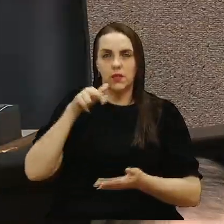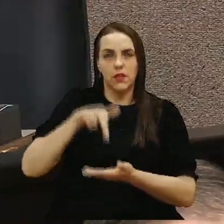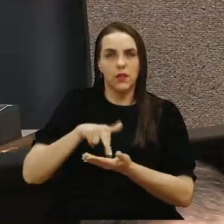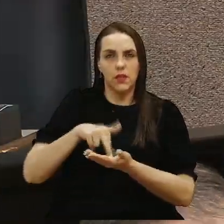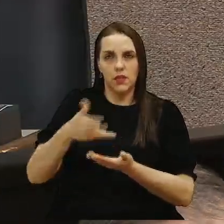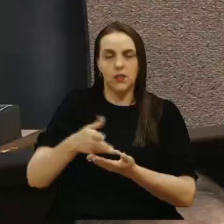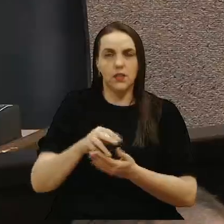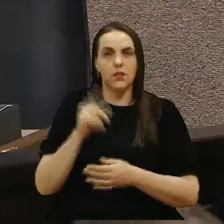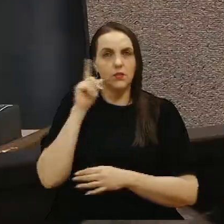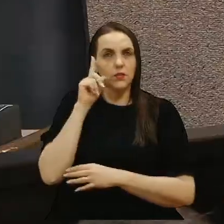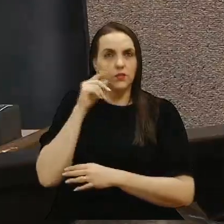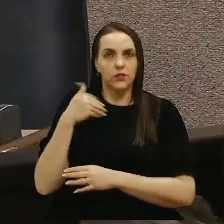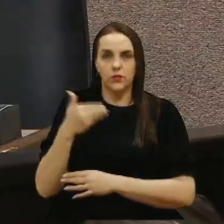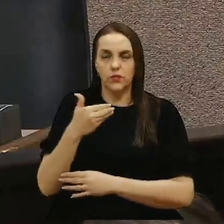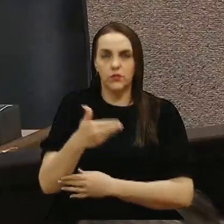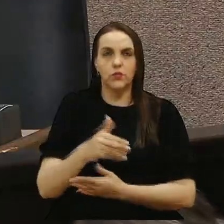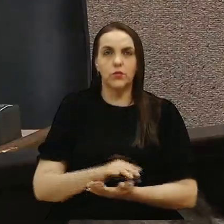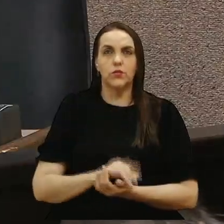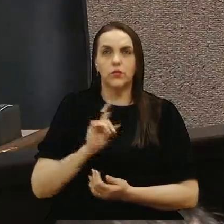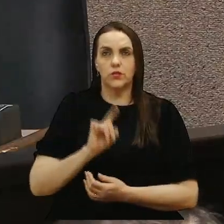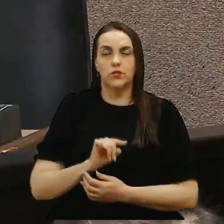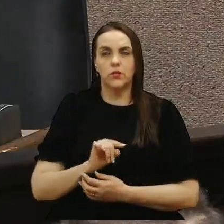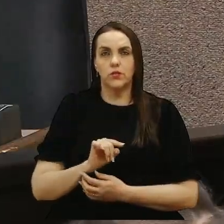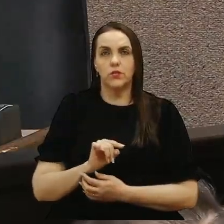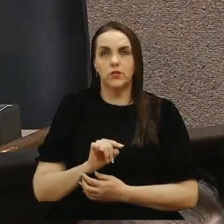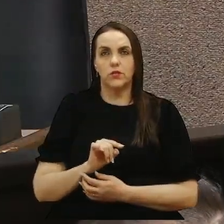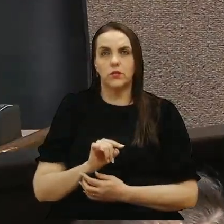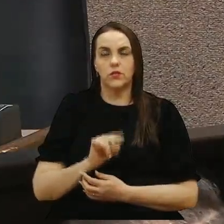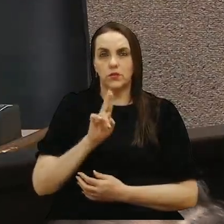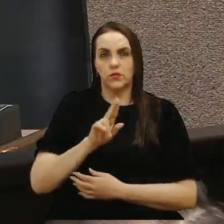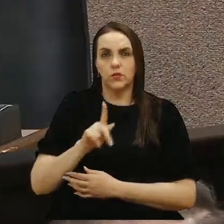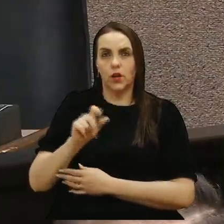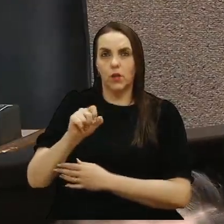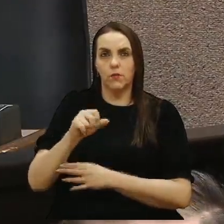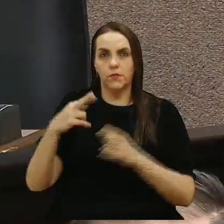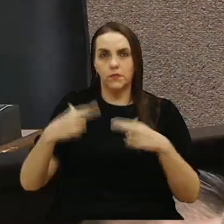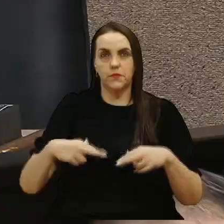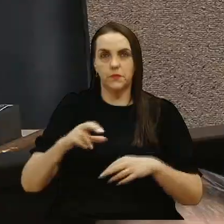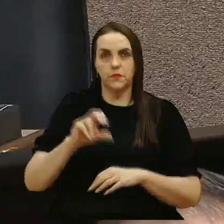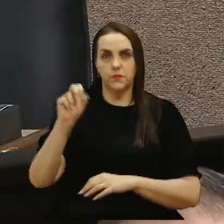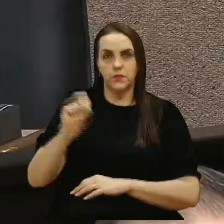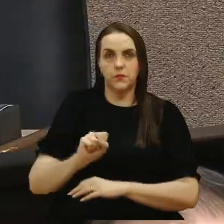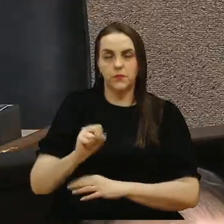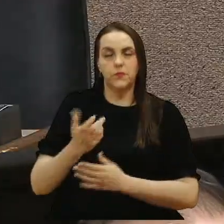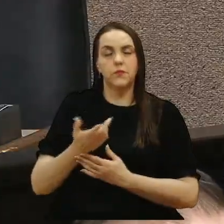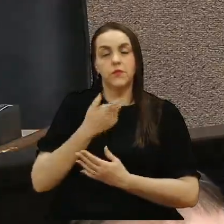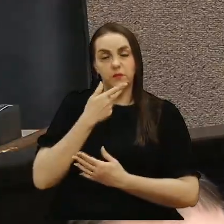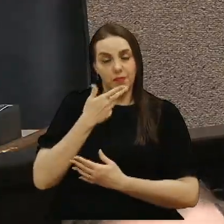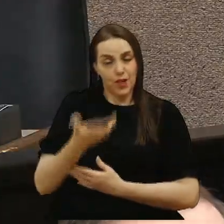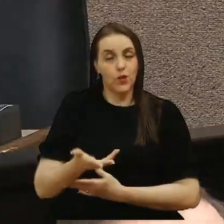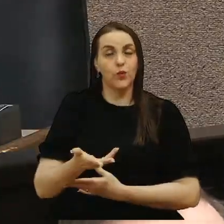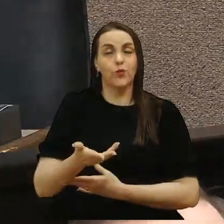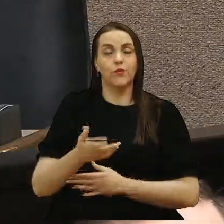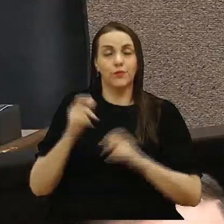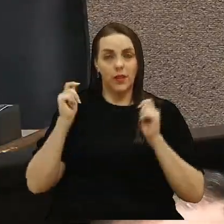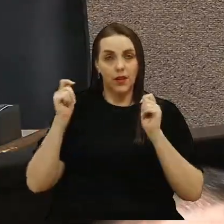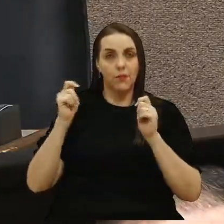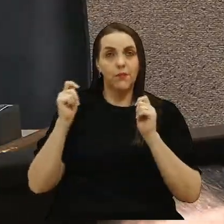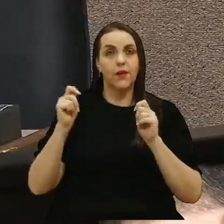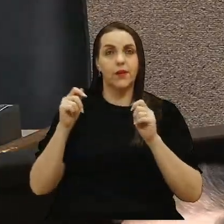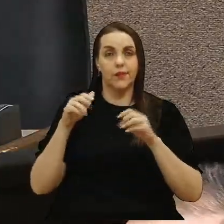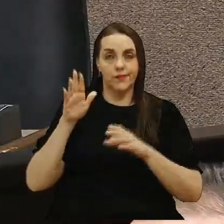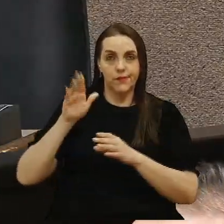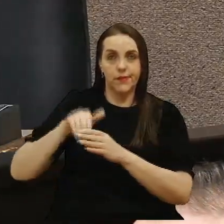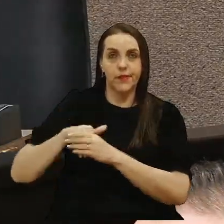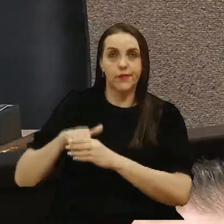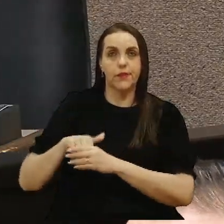no dia a dia. Uma das situações é a questão da UPA Zona Sul, que foi falado em campanha eleitoral, e